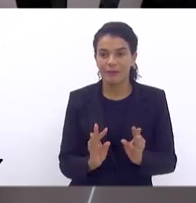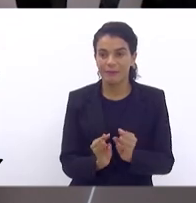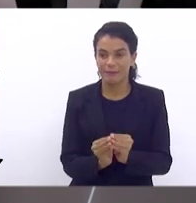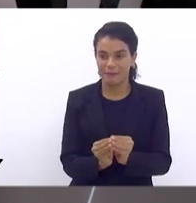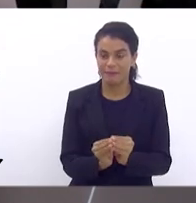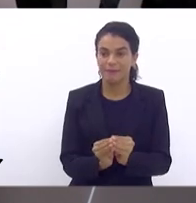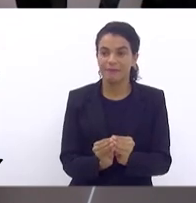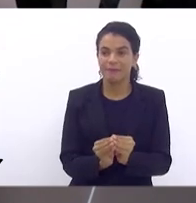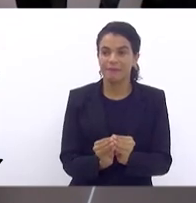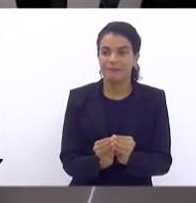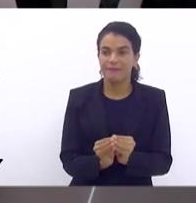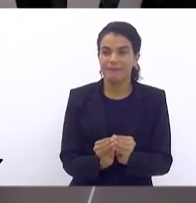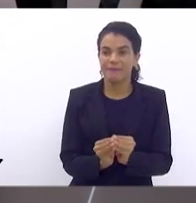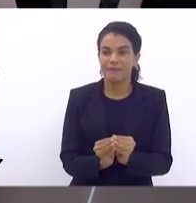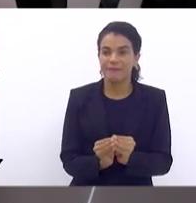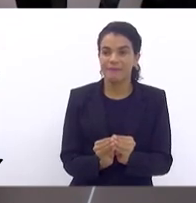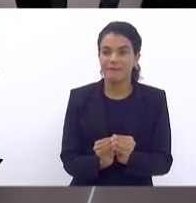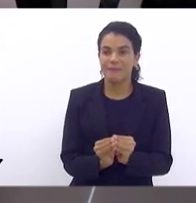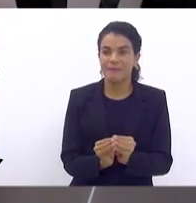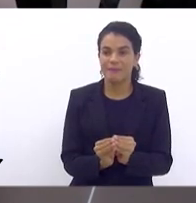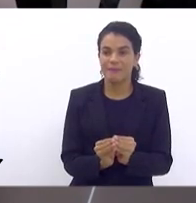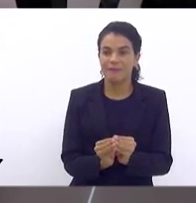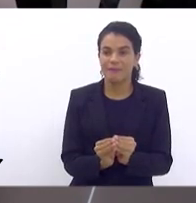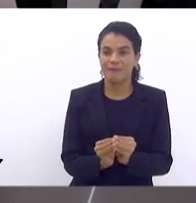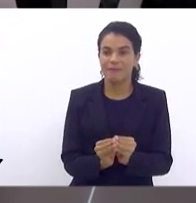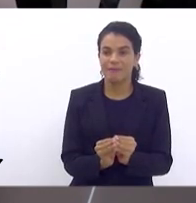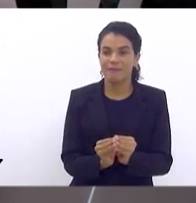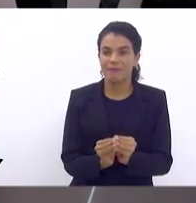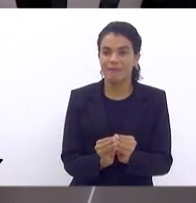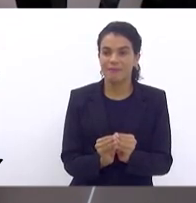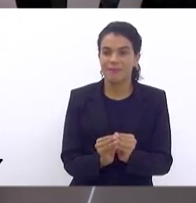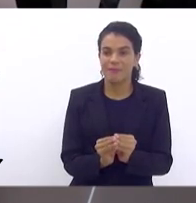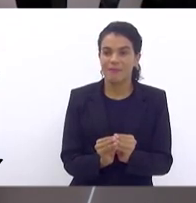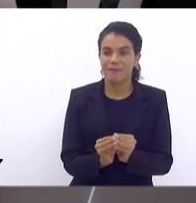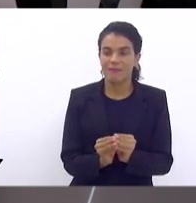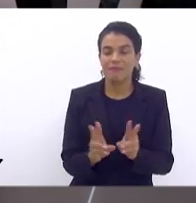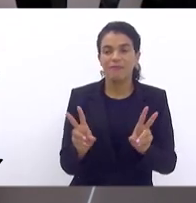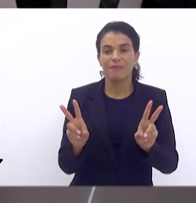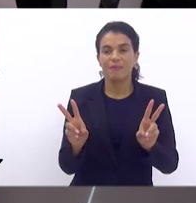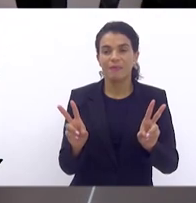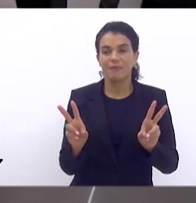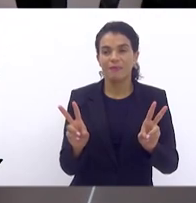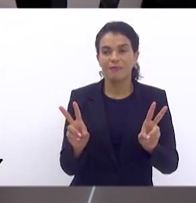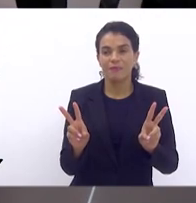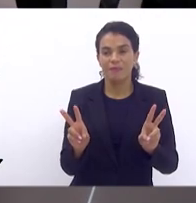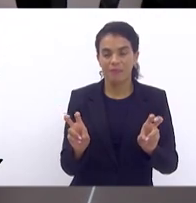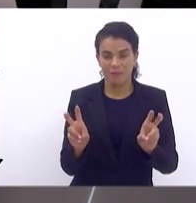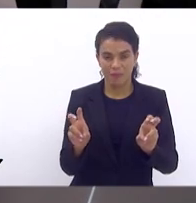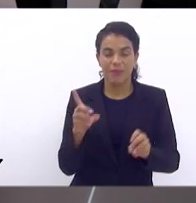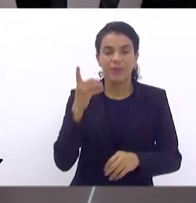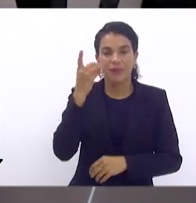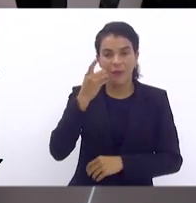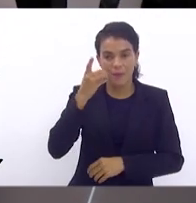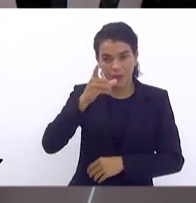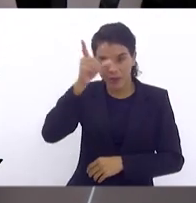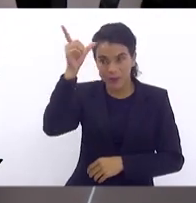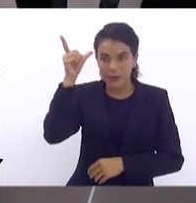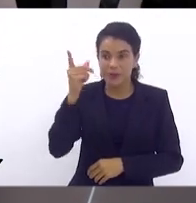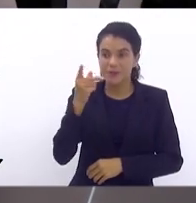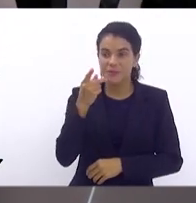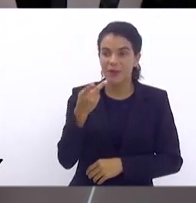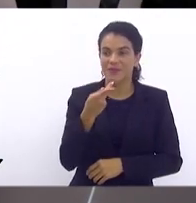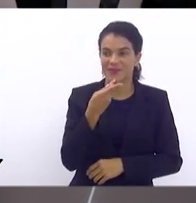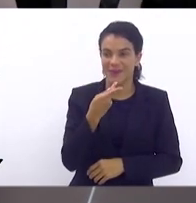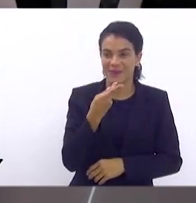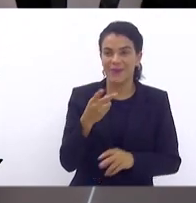sobre a questão da como o Deputado Luiz de Paulo falou sobre